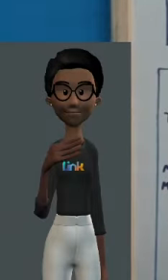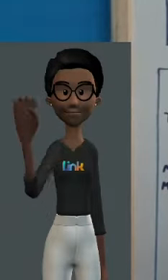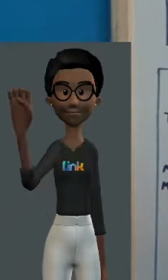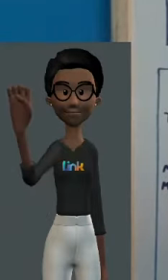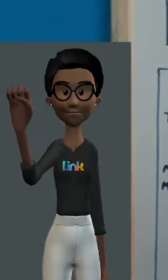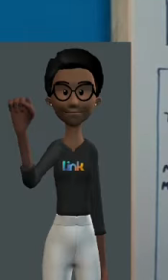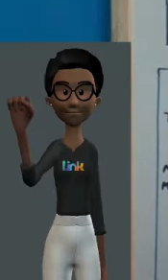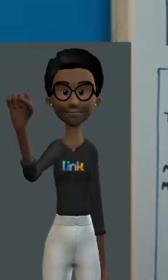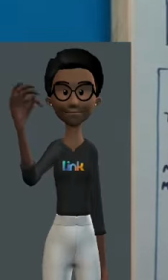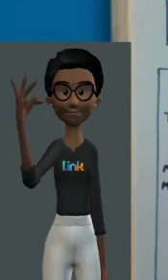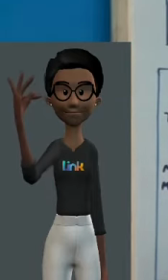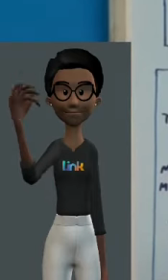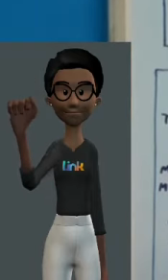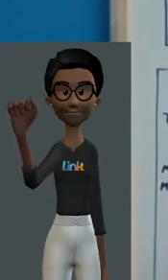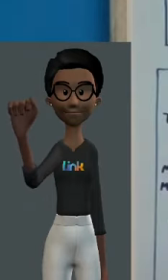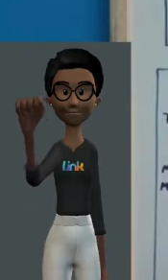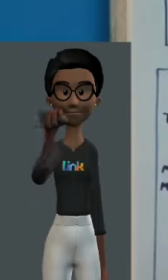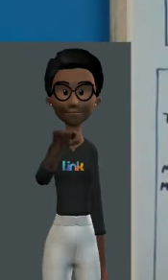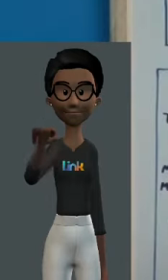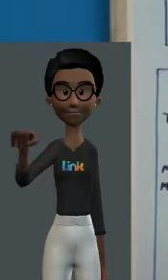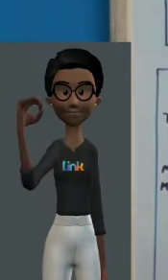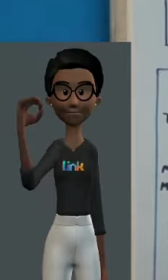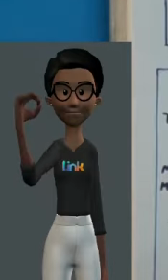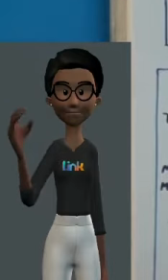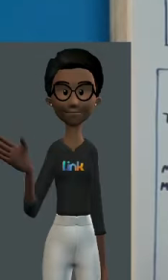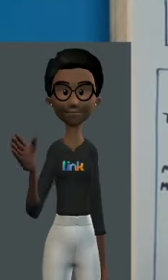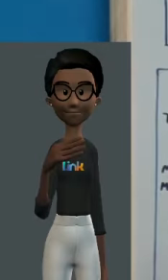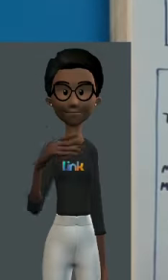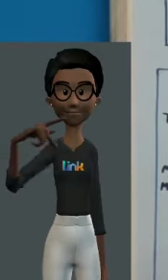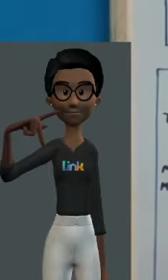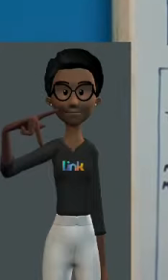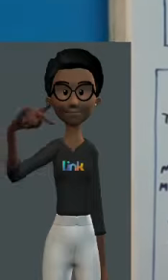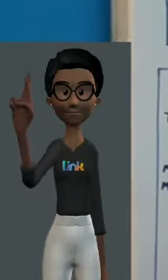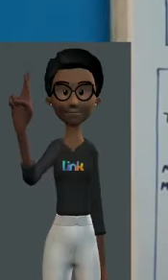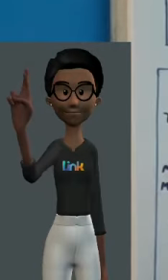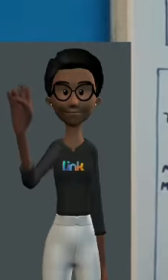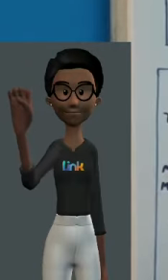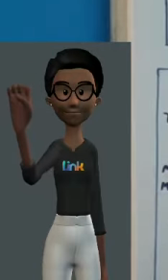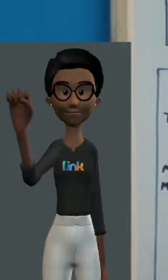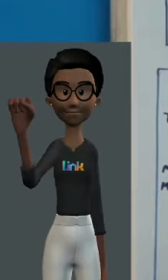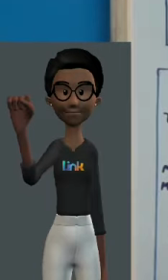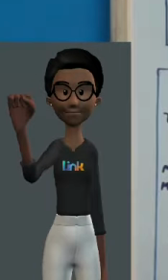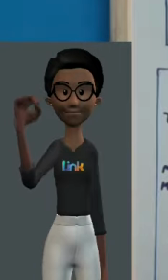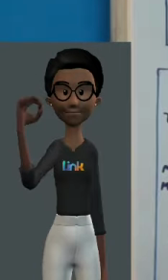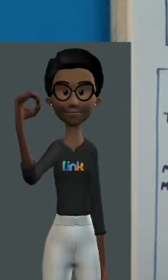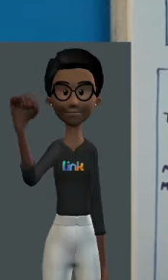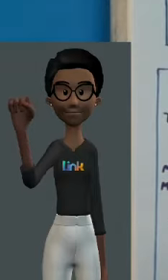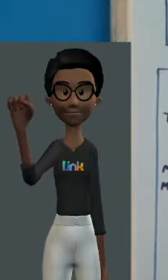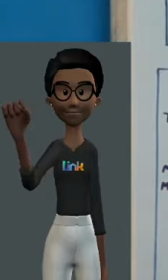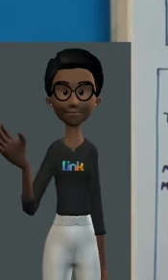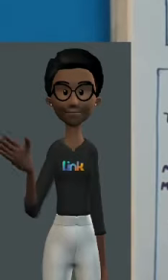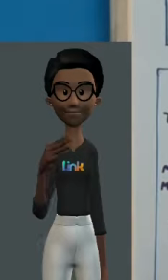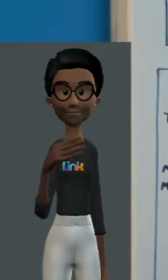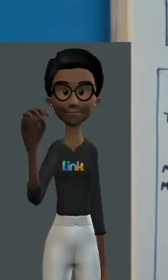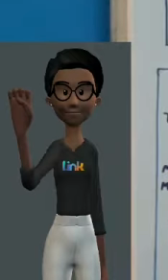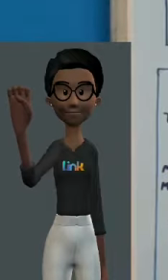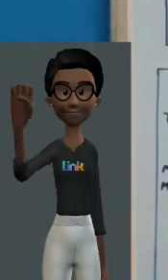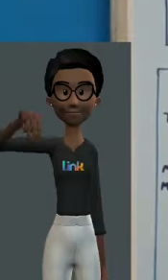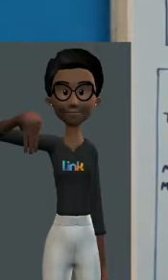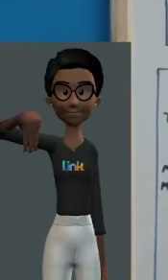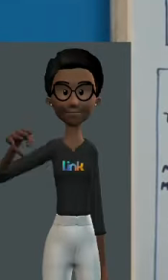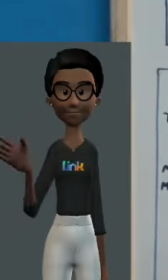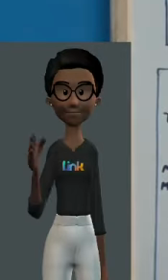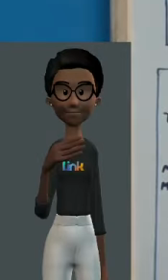a visão que eles tinham dentro da caverna era algo extremamente restrito. Ou seja, eles não